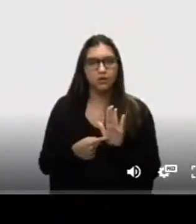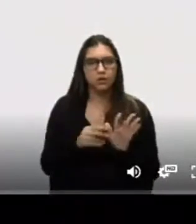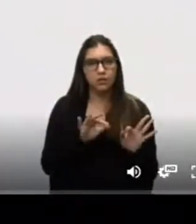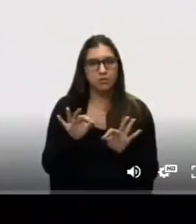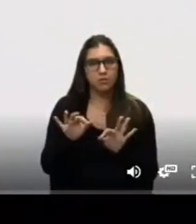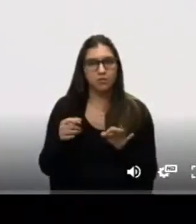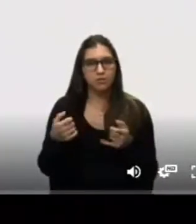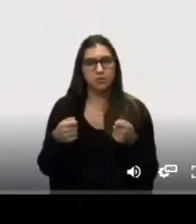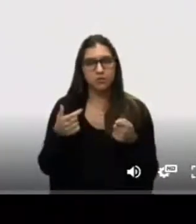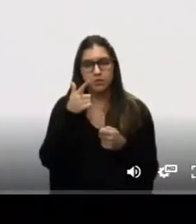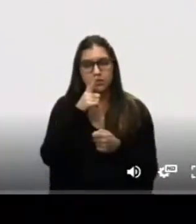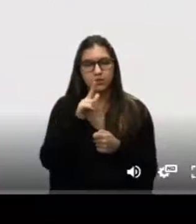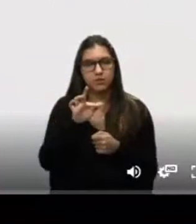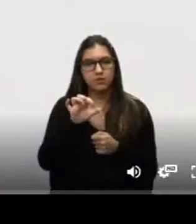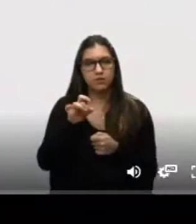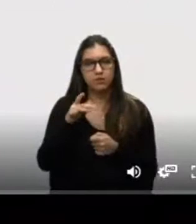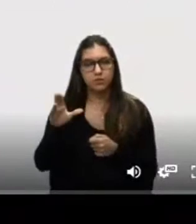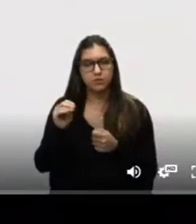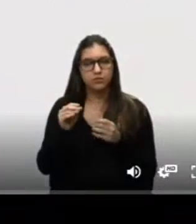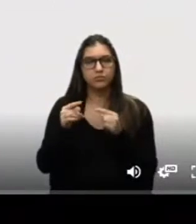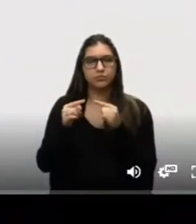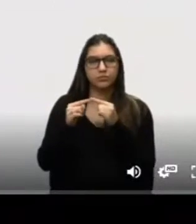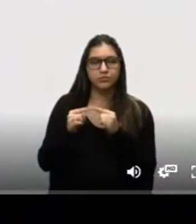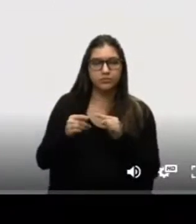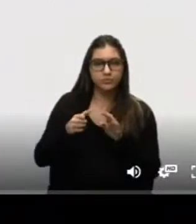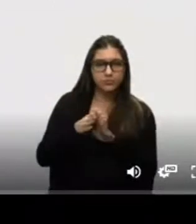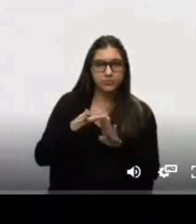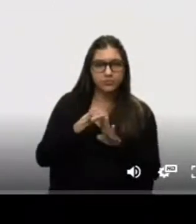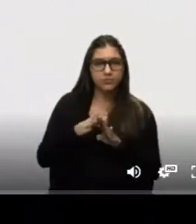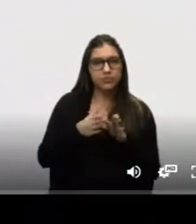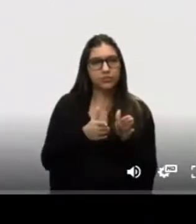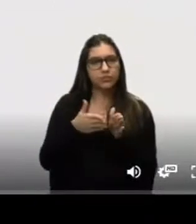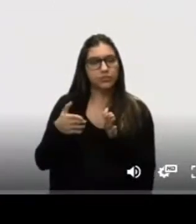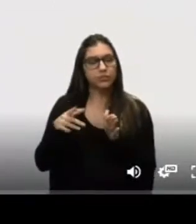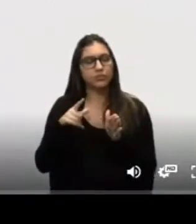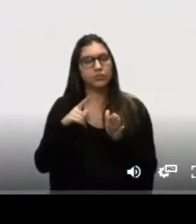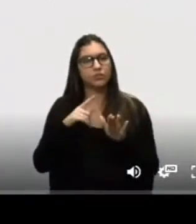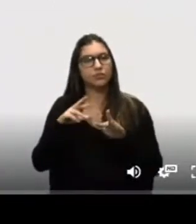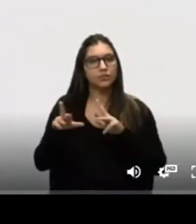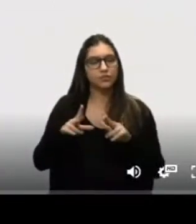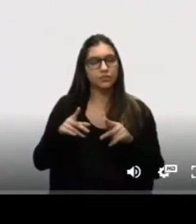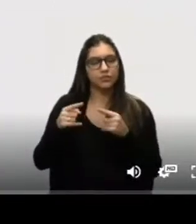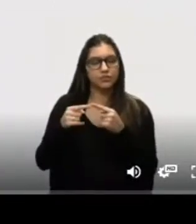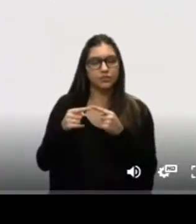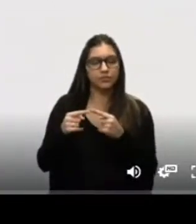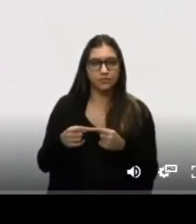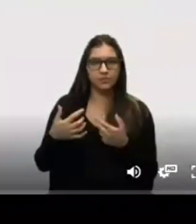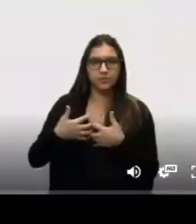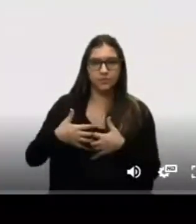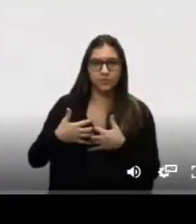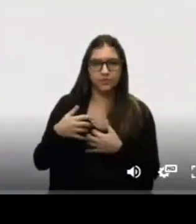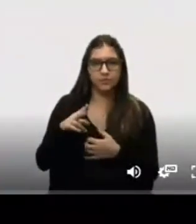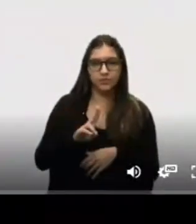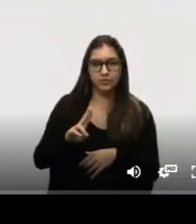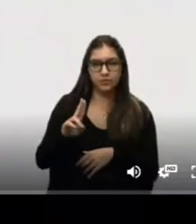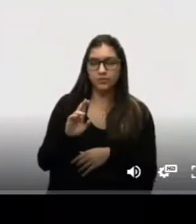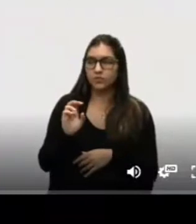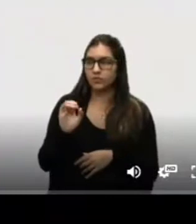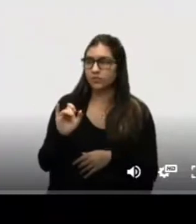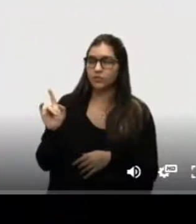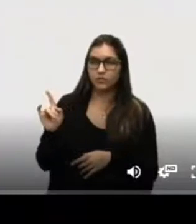fusão, de acordo com a orientação, e essa etapa irá variar de acordo com o equipamento que vai ser utilizado. Então, se o